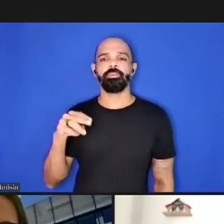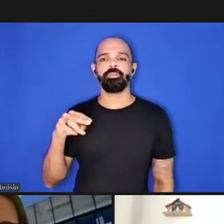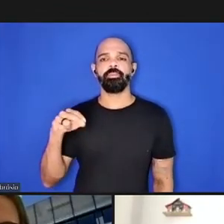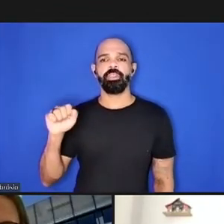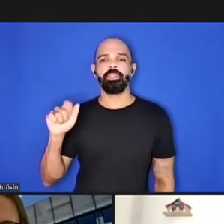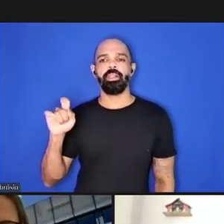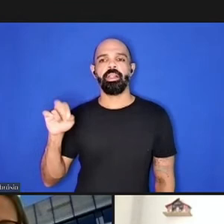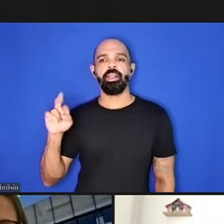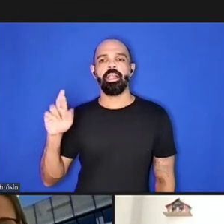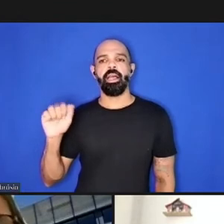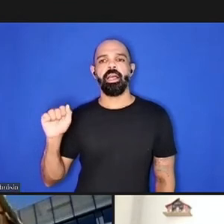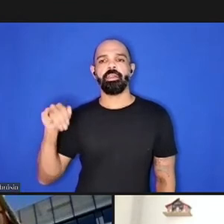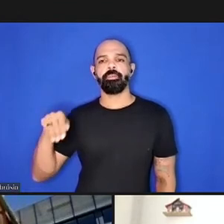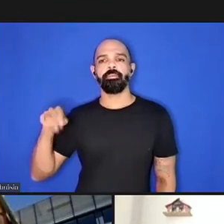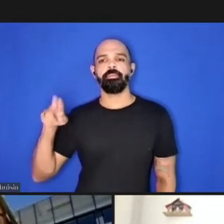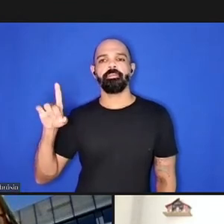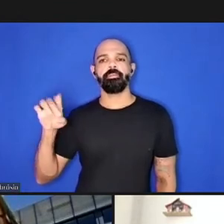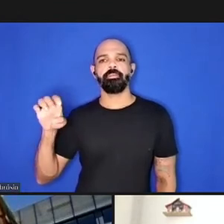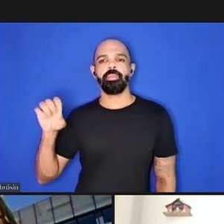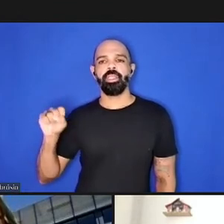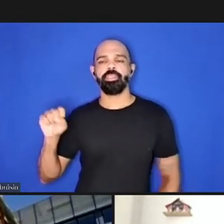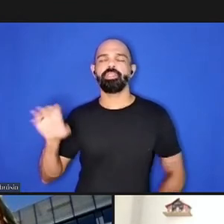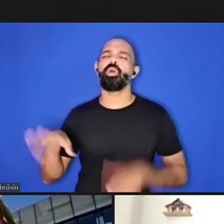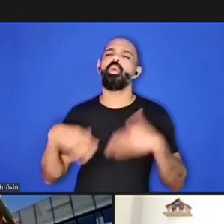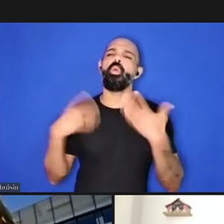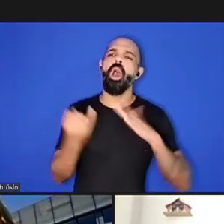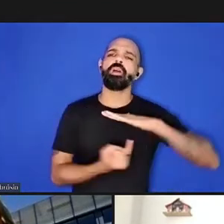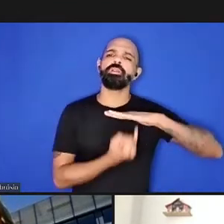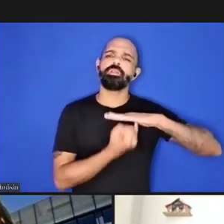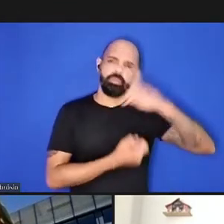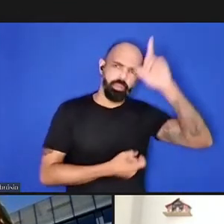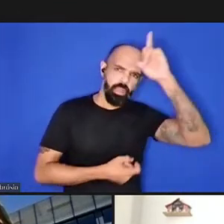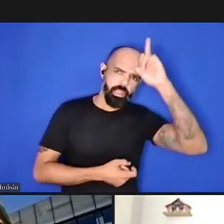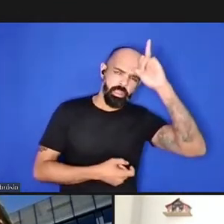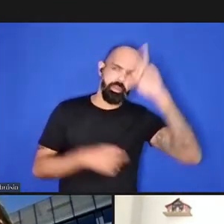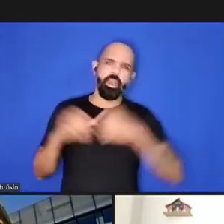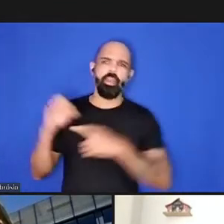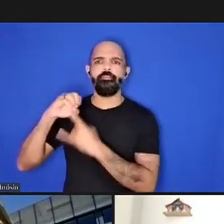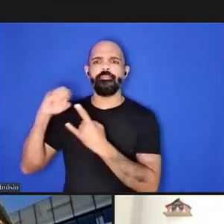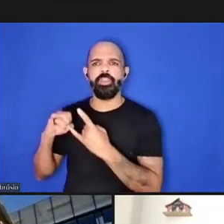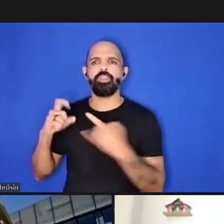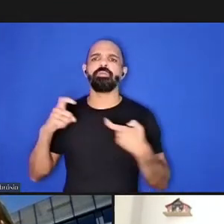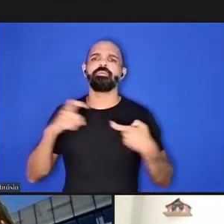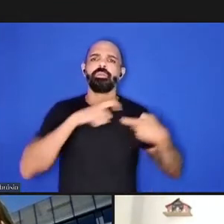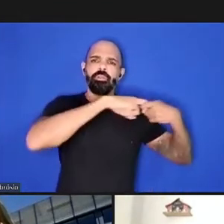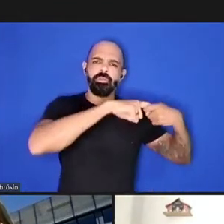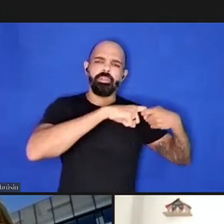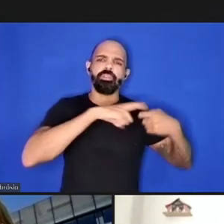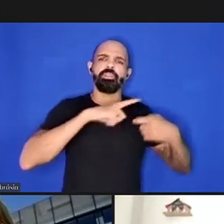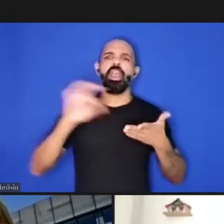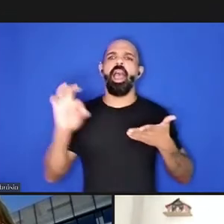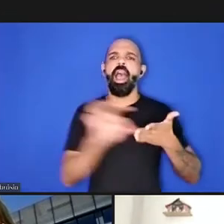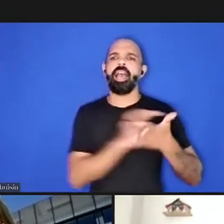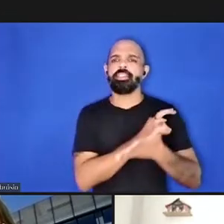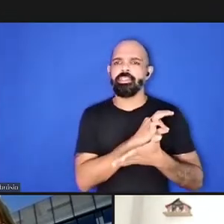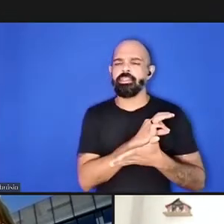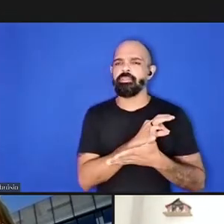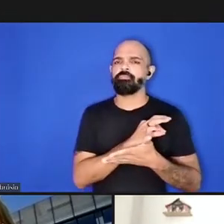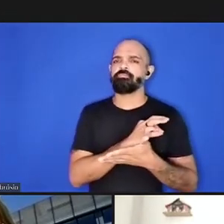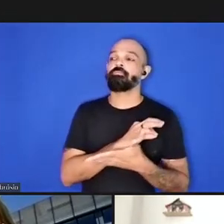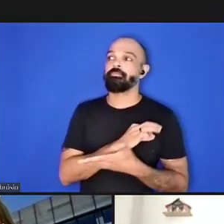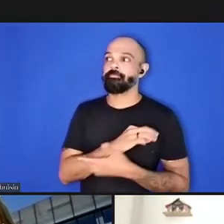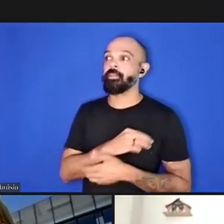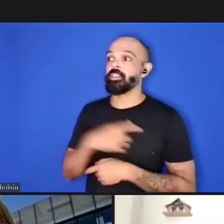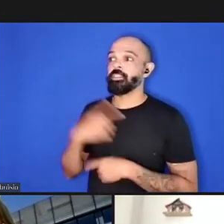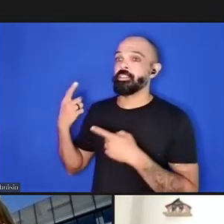instituições alemãs a Fiocruz já tem, né, memorando de entendimento assinados. Essa é uma discussão interessante,